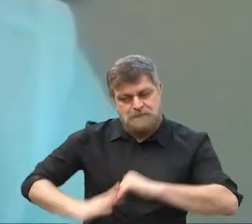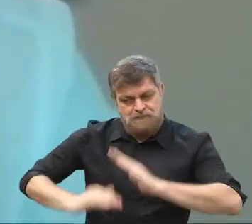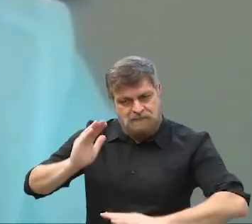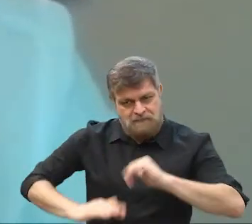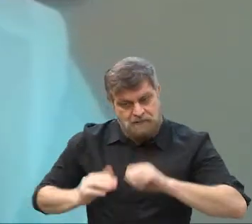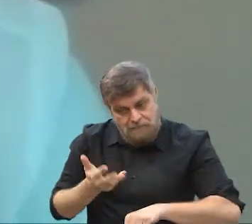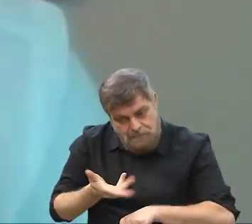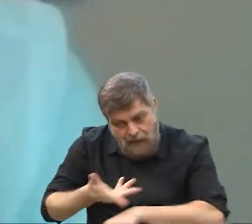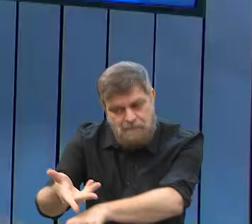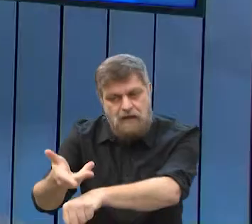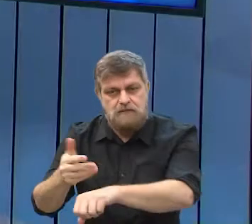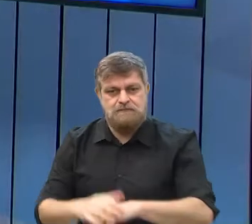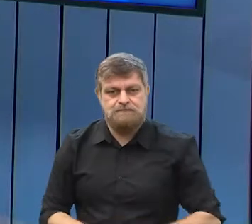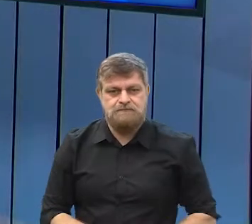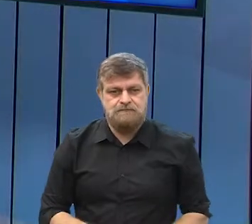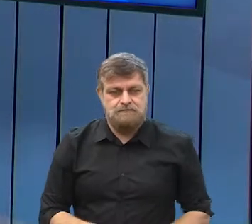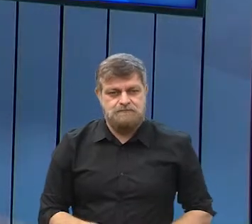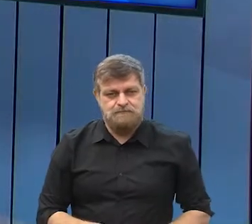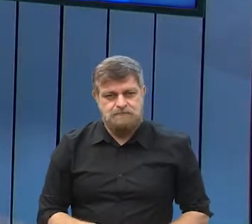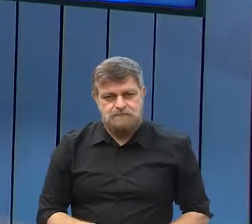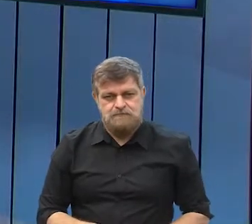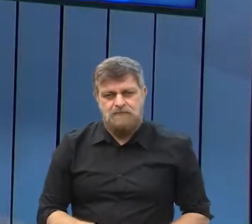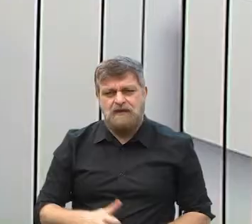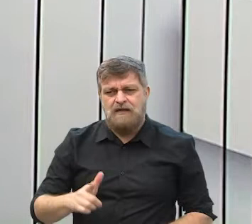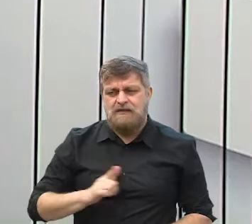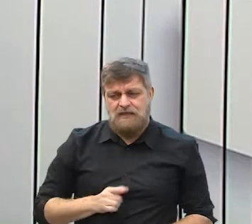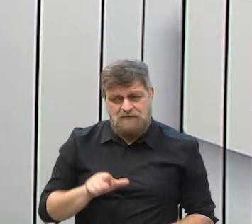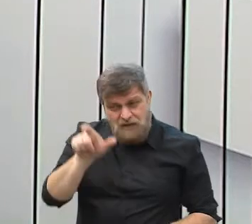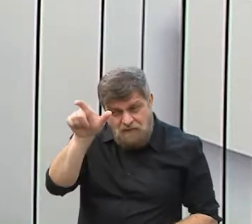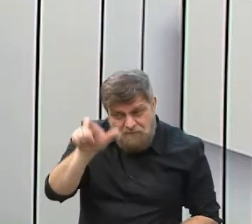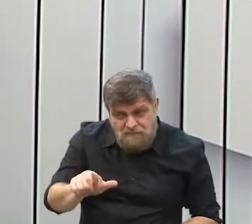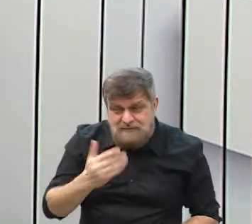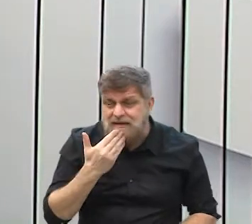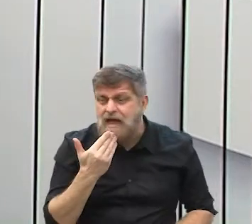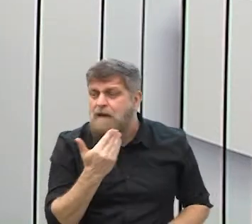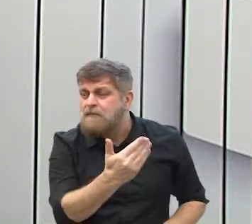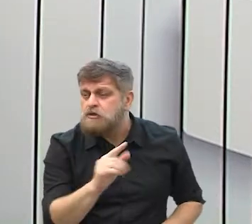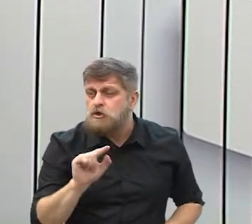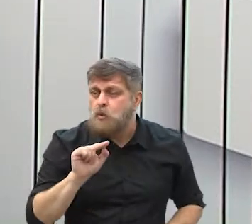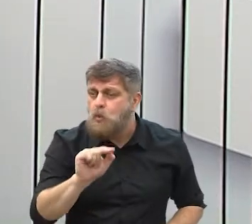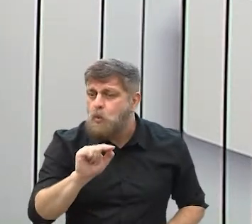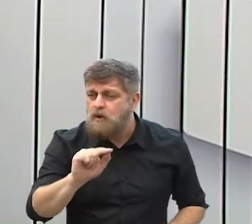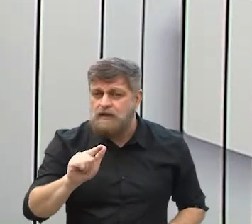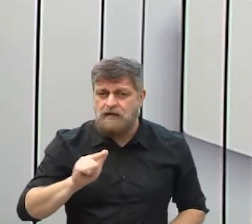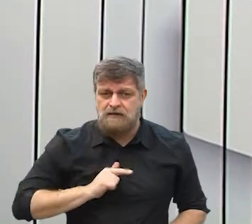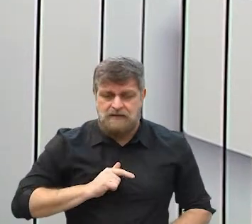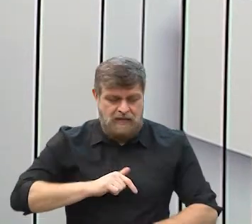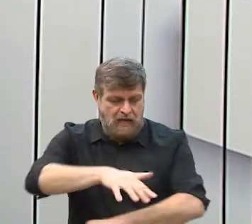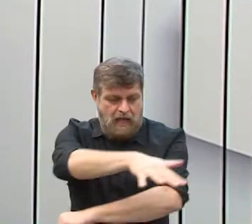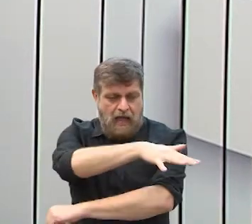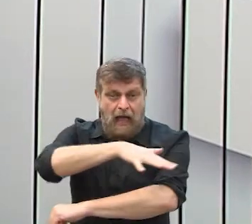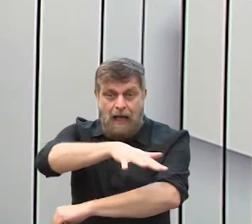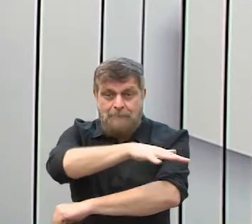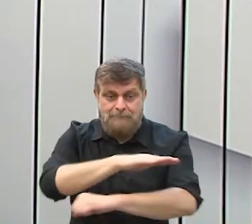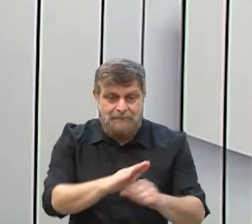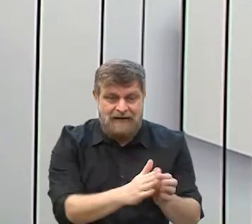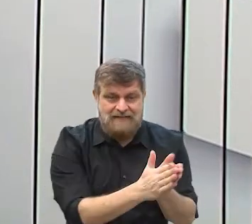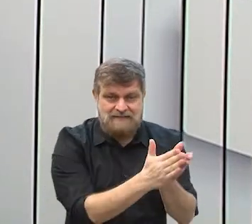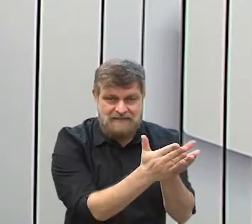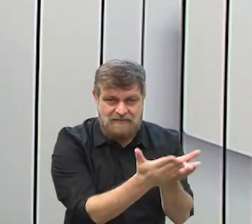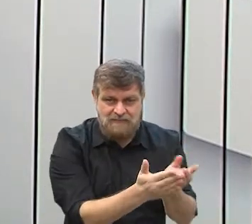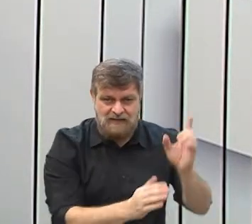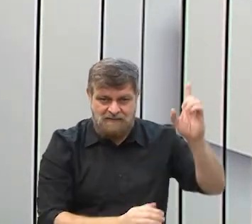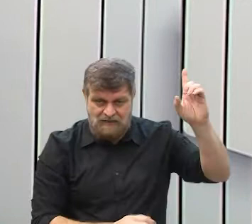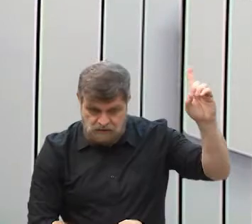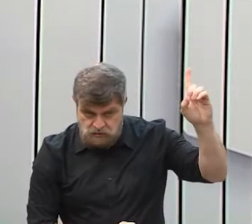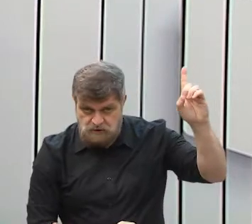mais célere. Foi um pedido do senhor também a revitalização da Praça da Bíblia entre as ruas